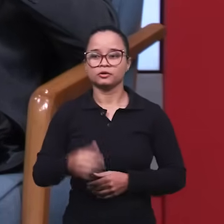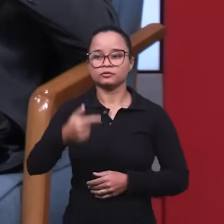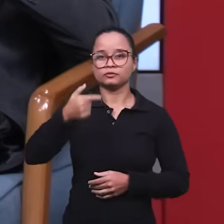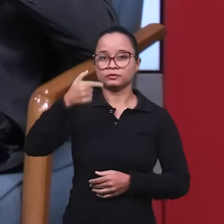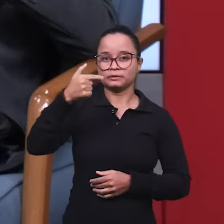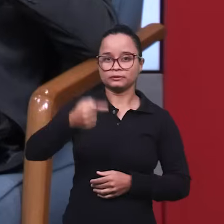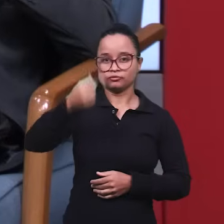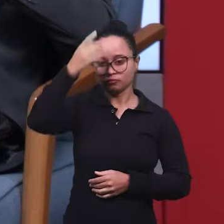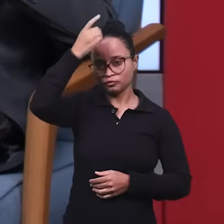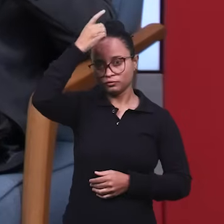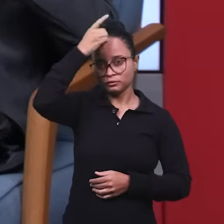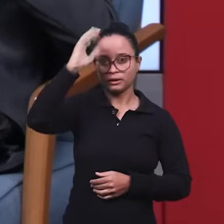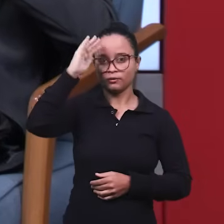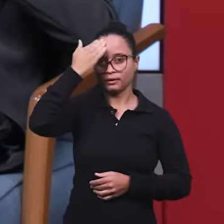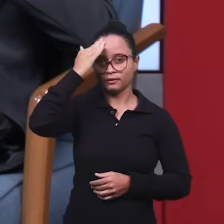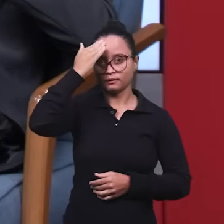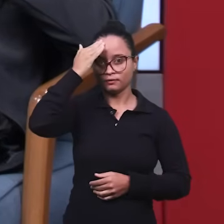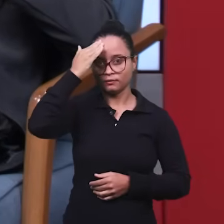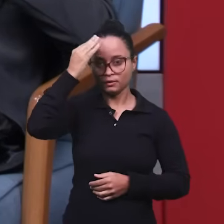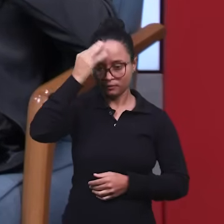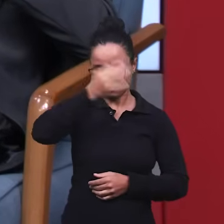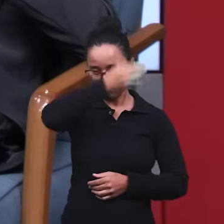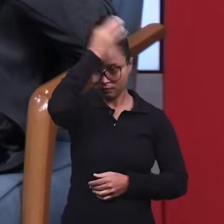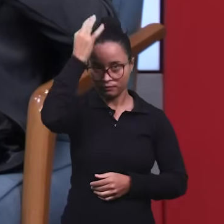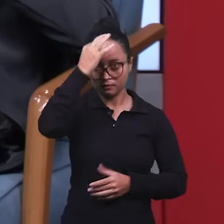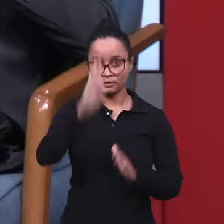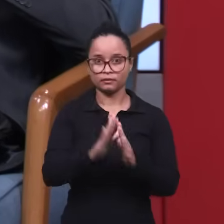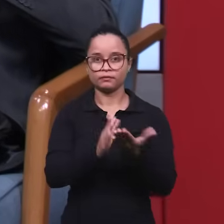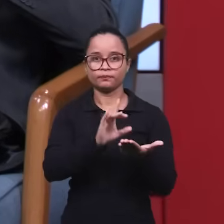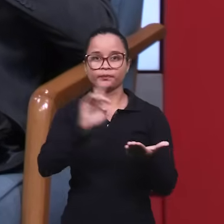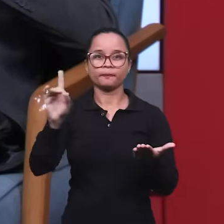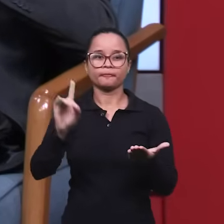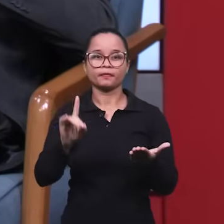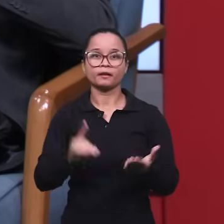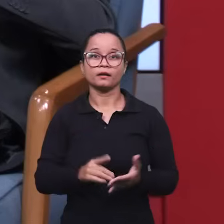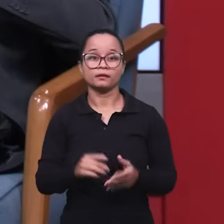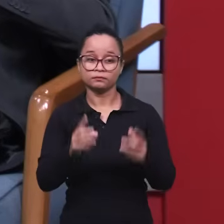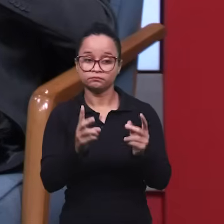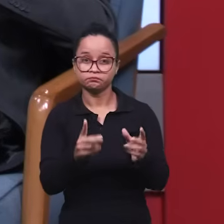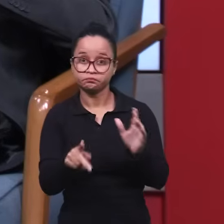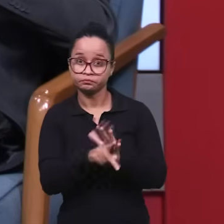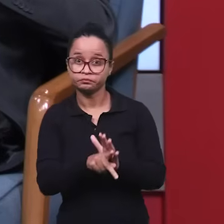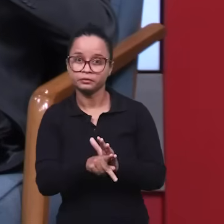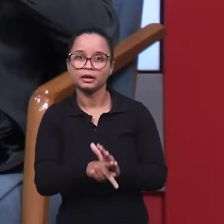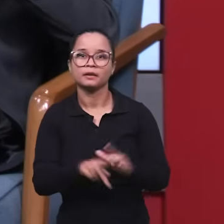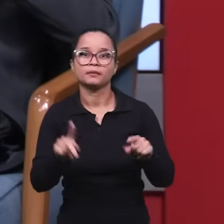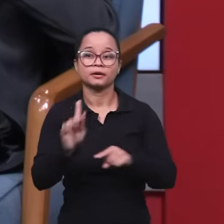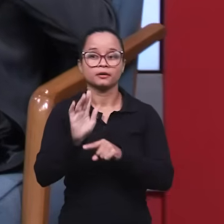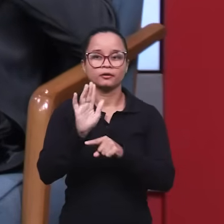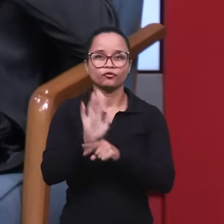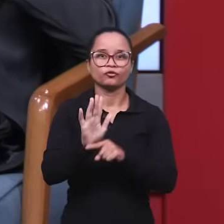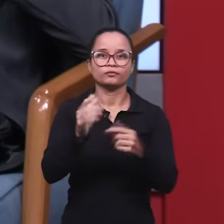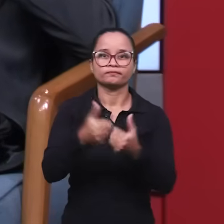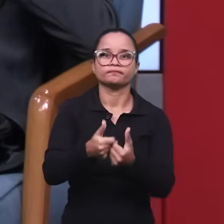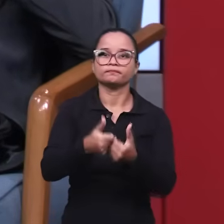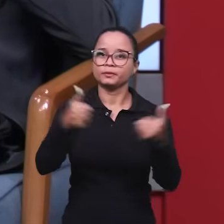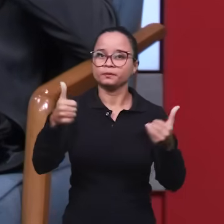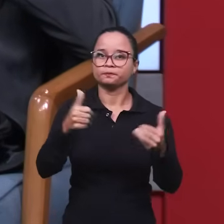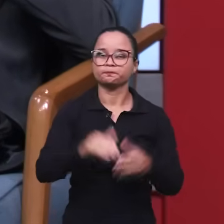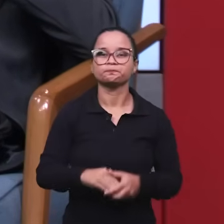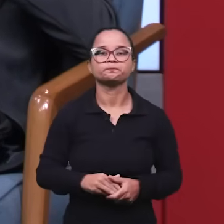o sétimo dom colocado aí, que é o discernimento de espíritos, a palavra é apta para entrar aí e ajudar a